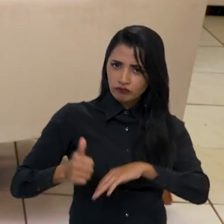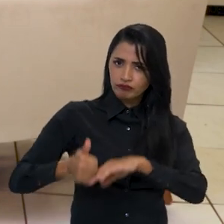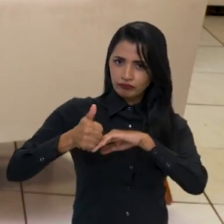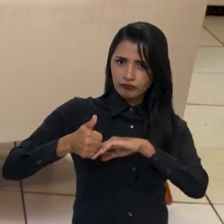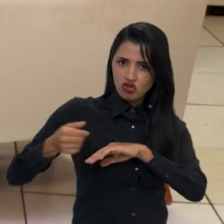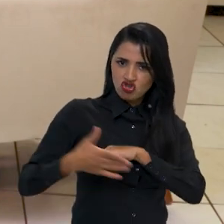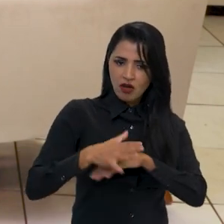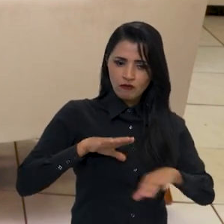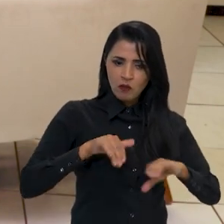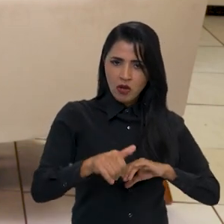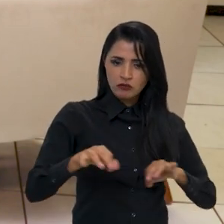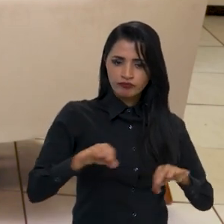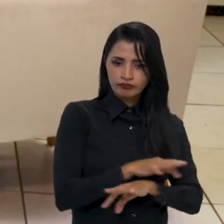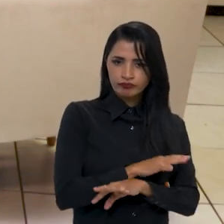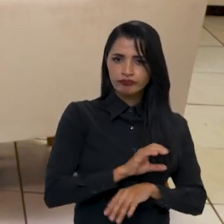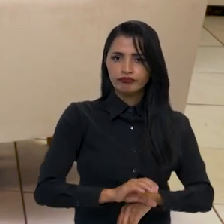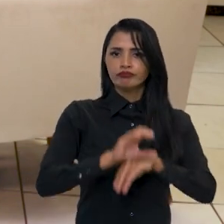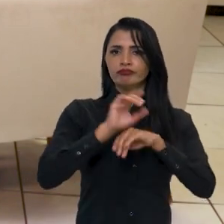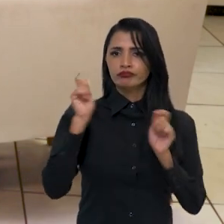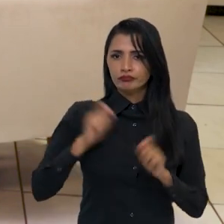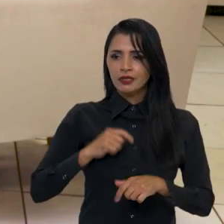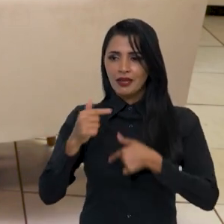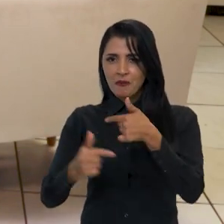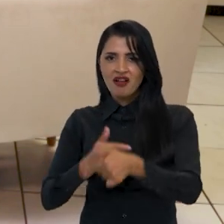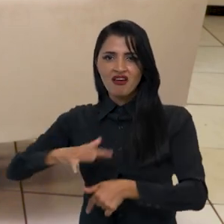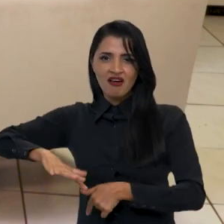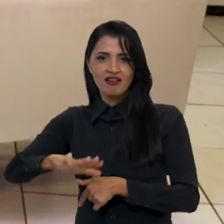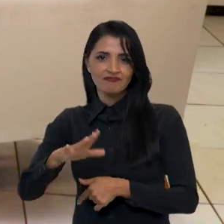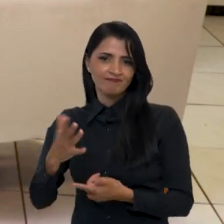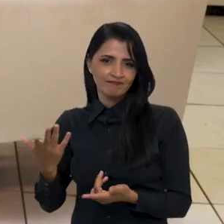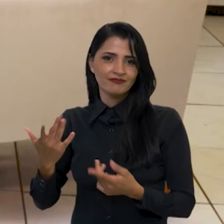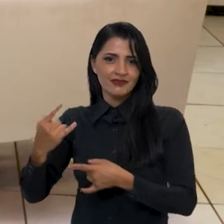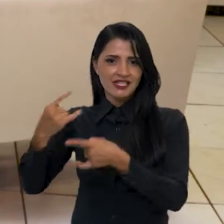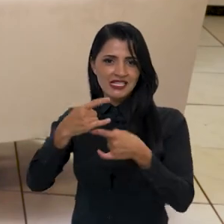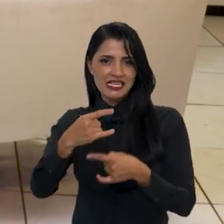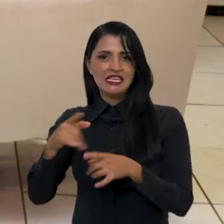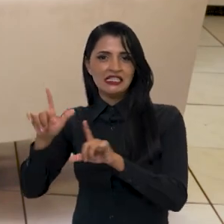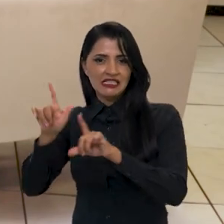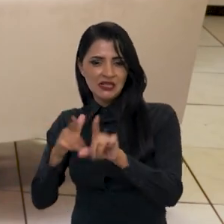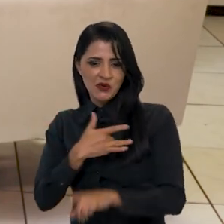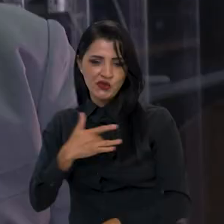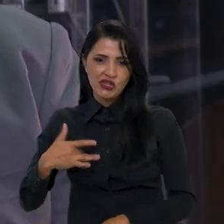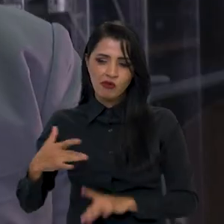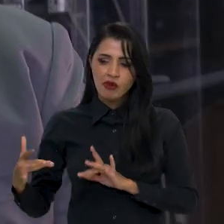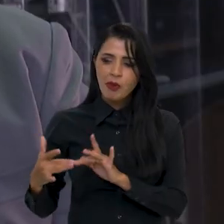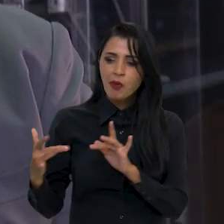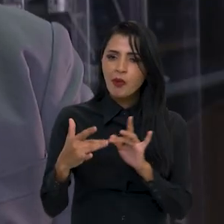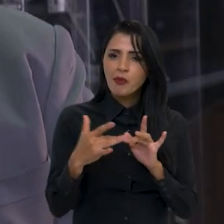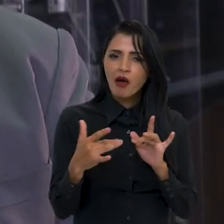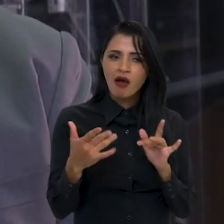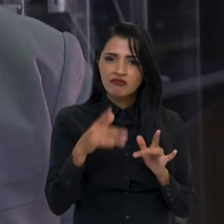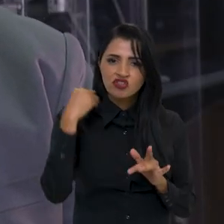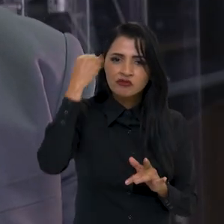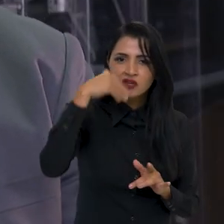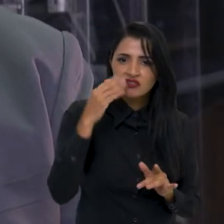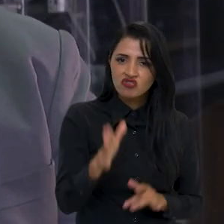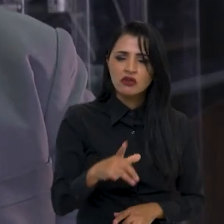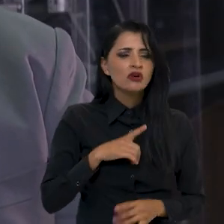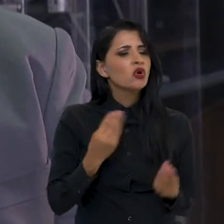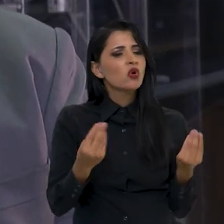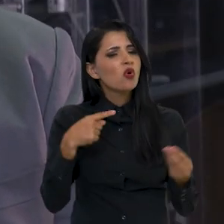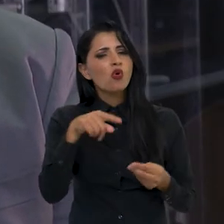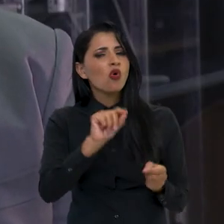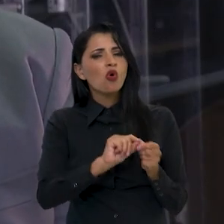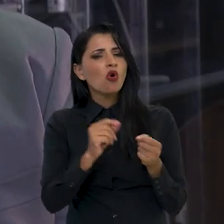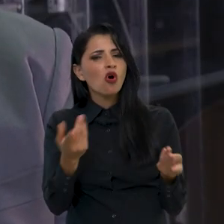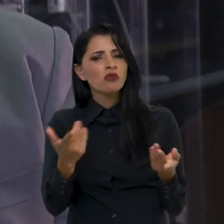né, na sua formação para trabalhar num ambiente de saúde digital com essa consciência, com esse contato, né? Como é que vocês estão